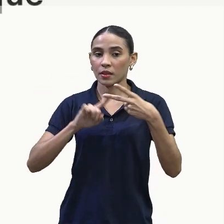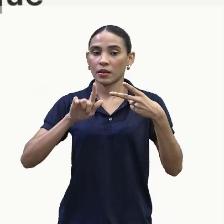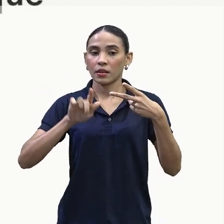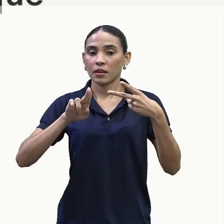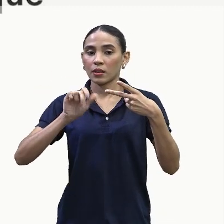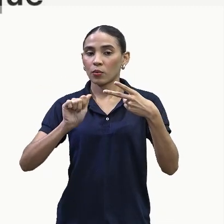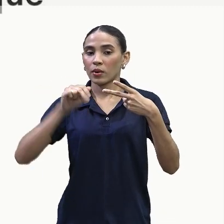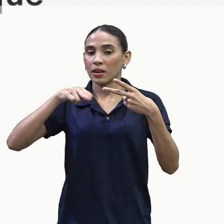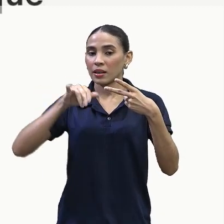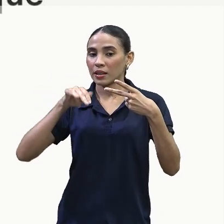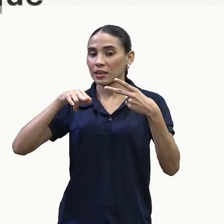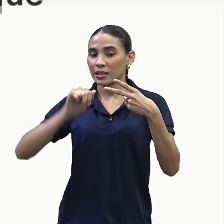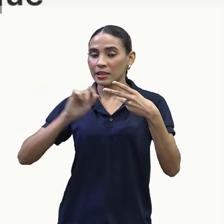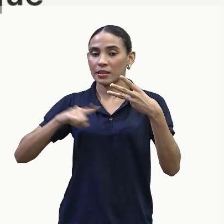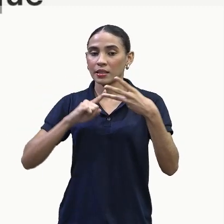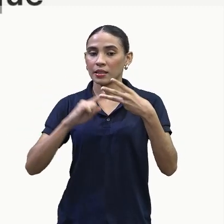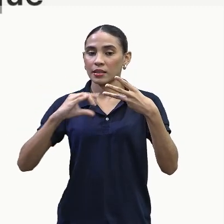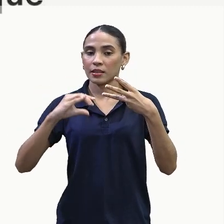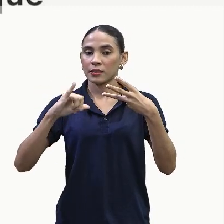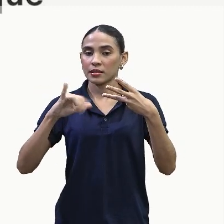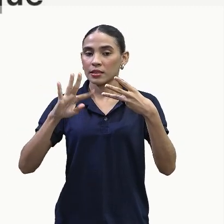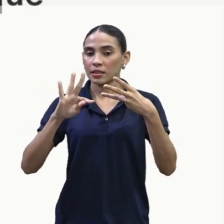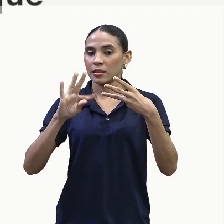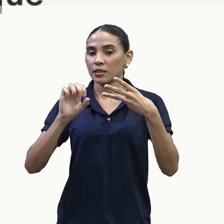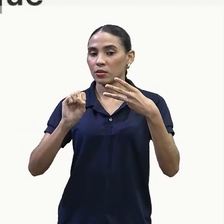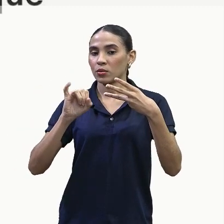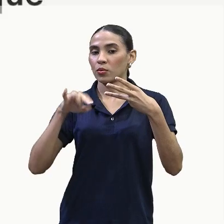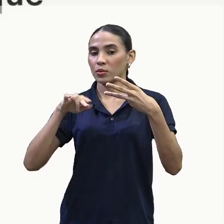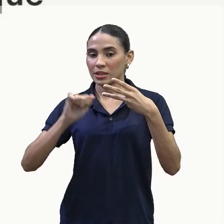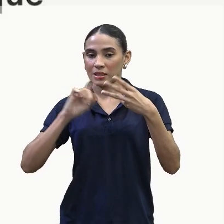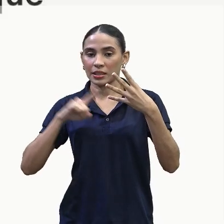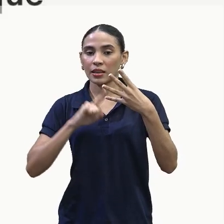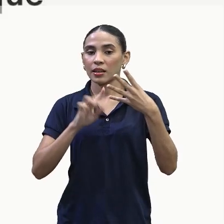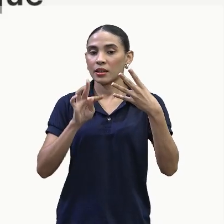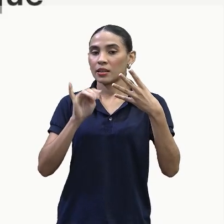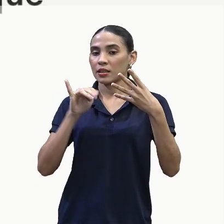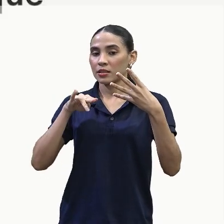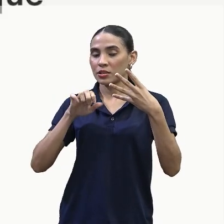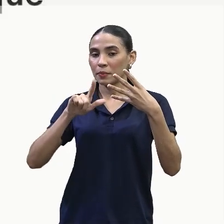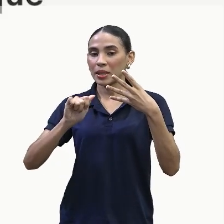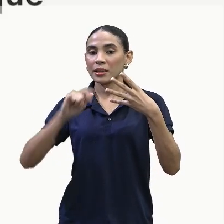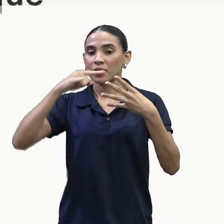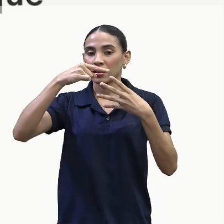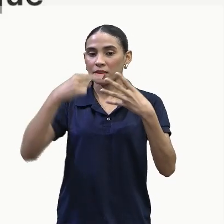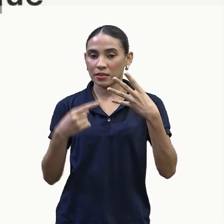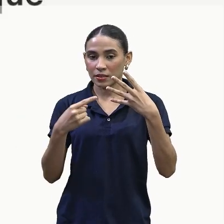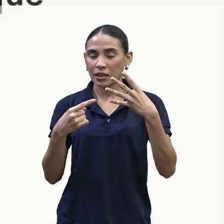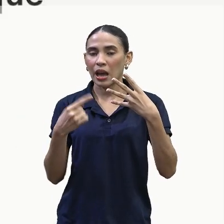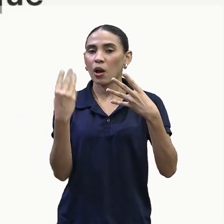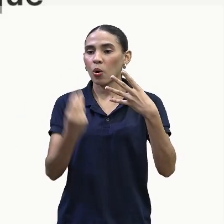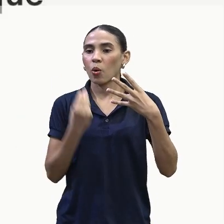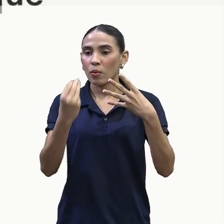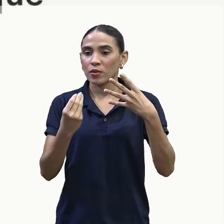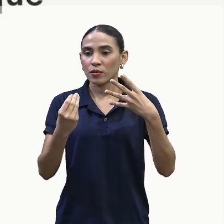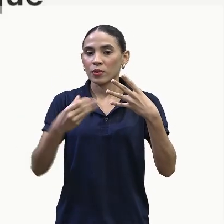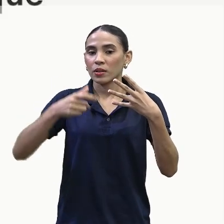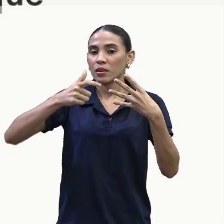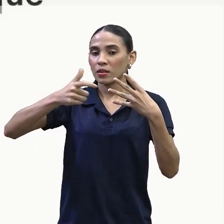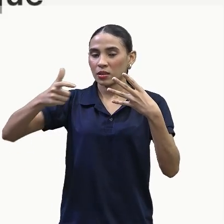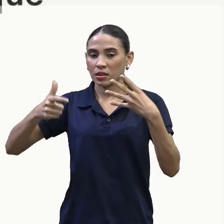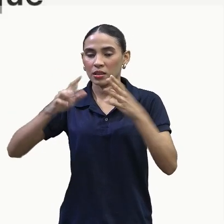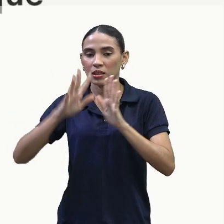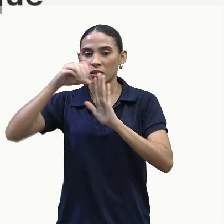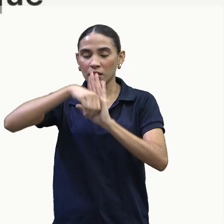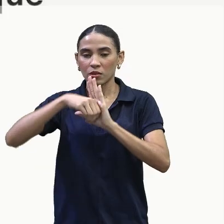guanina, citosina e timina. Como que elas estão dispostas nessa